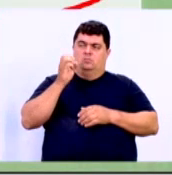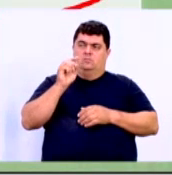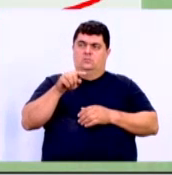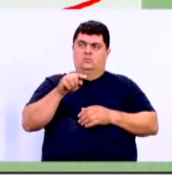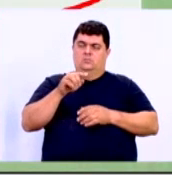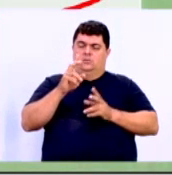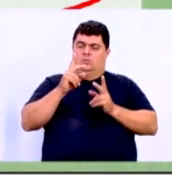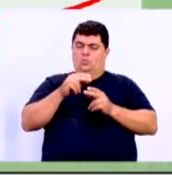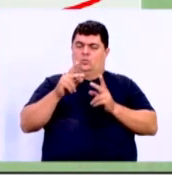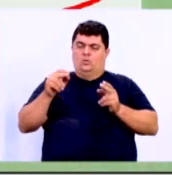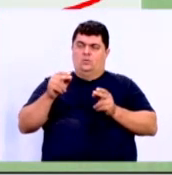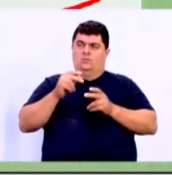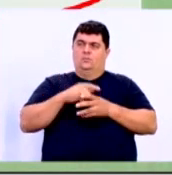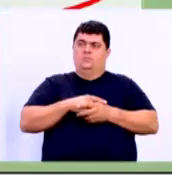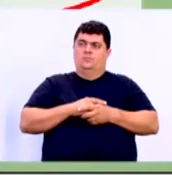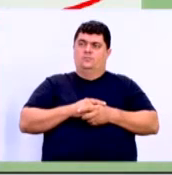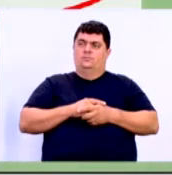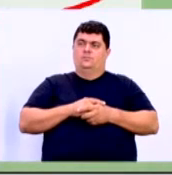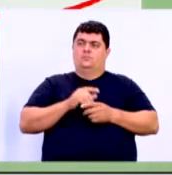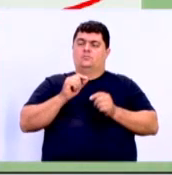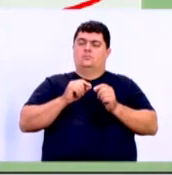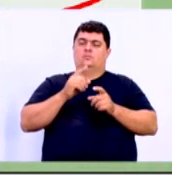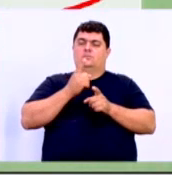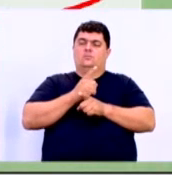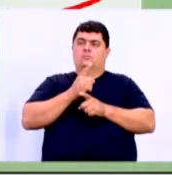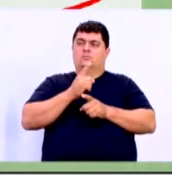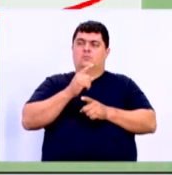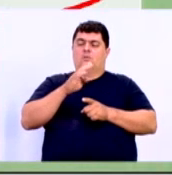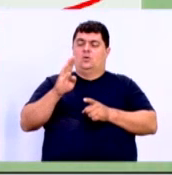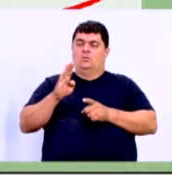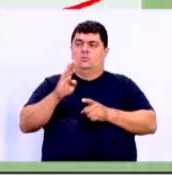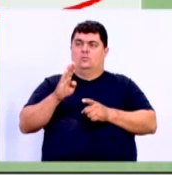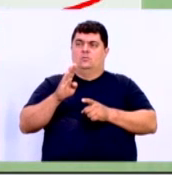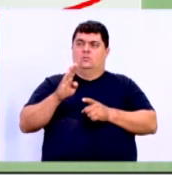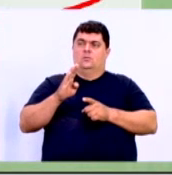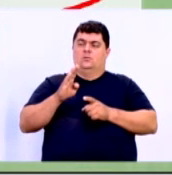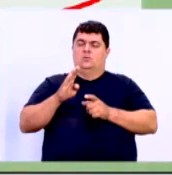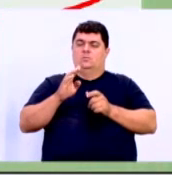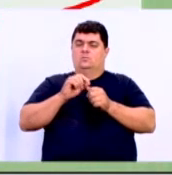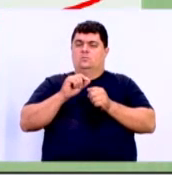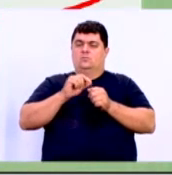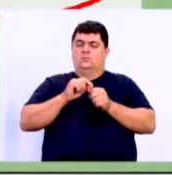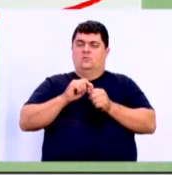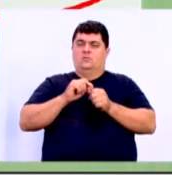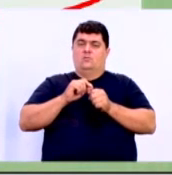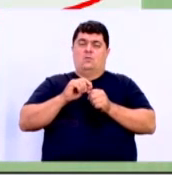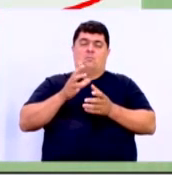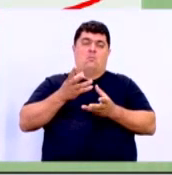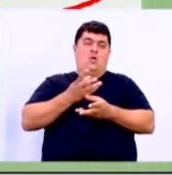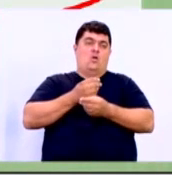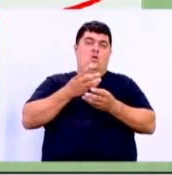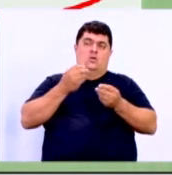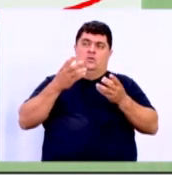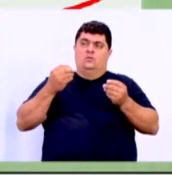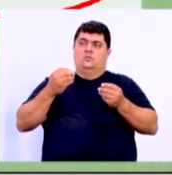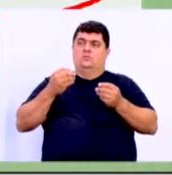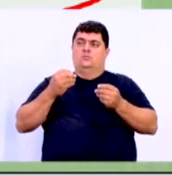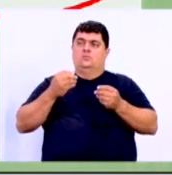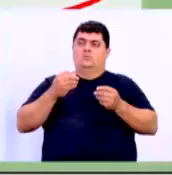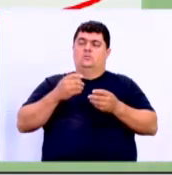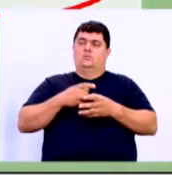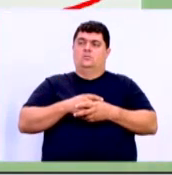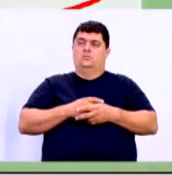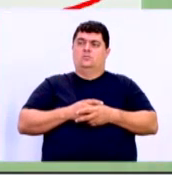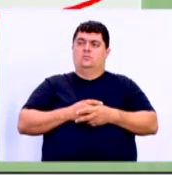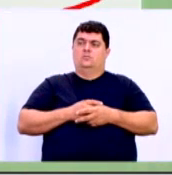esse. O que podemos verificar? Que o produto B, a gente produz o dobro. Vamos olhar